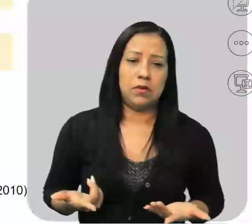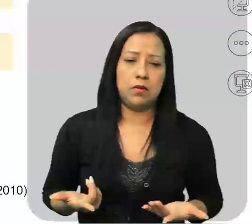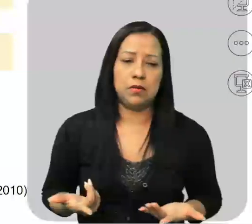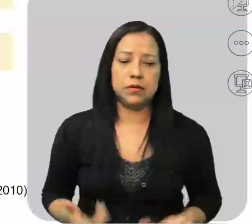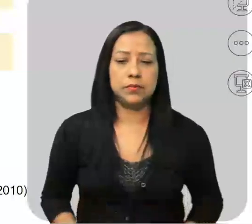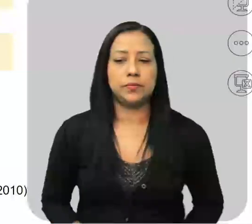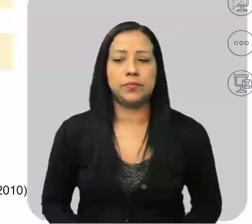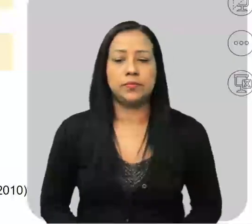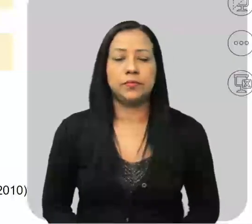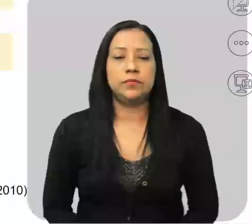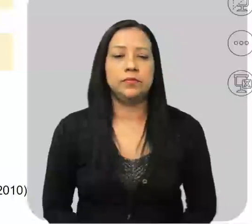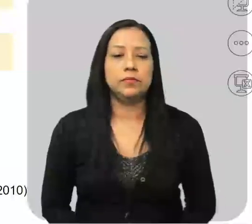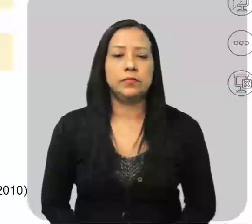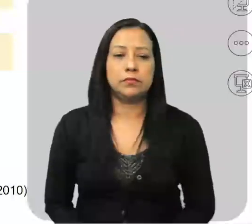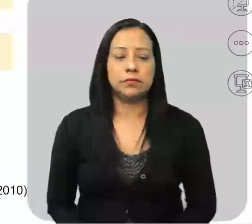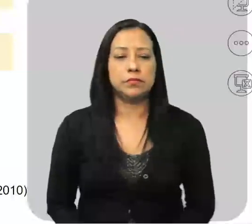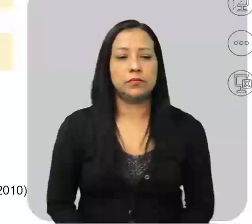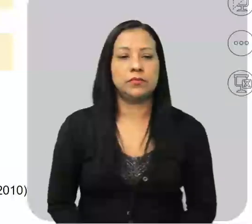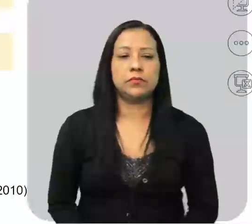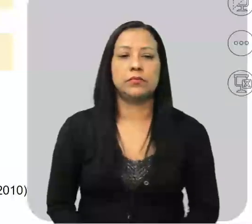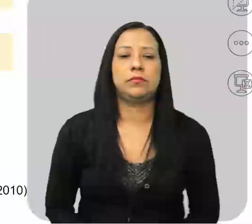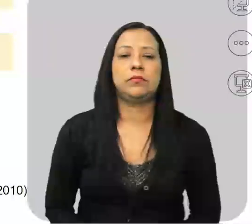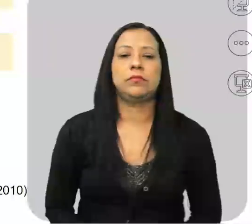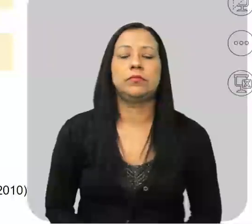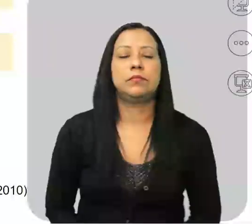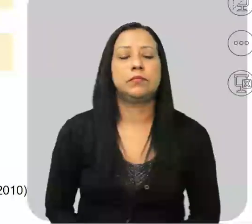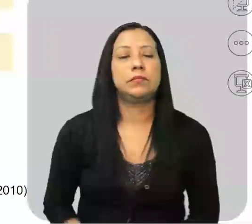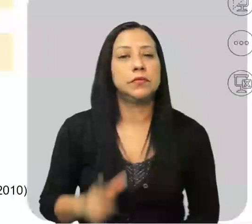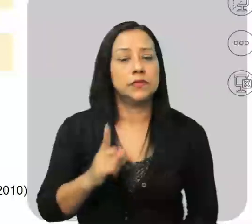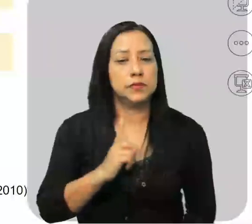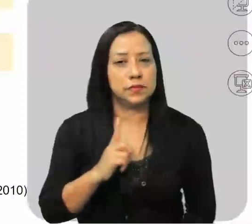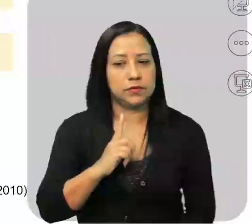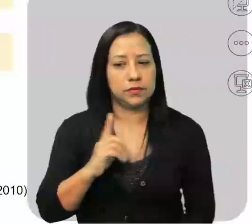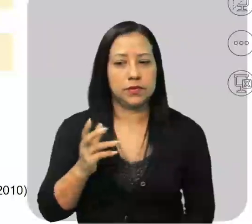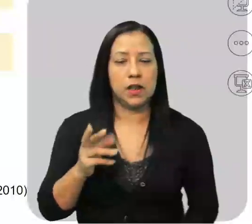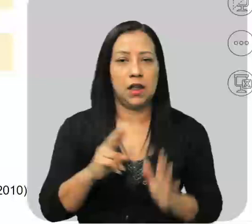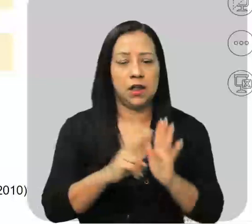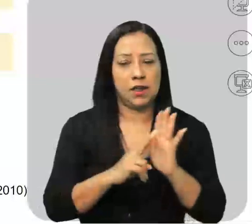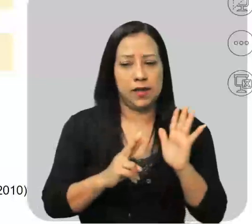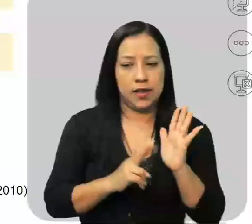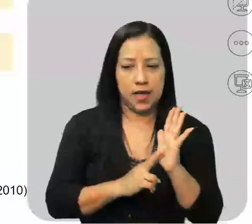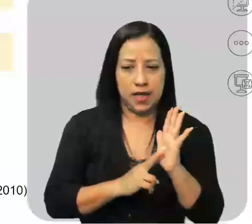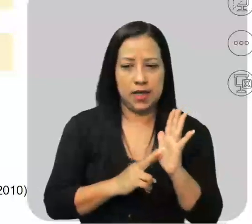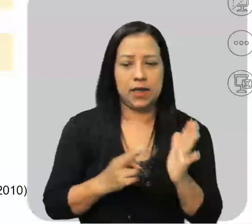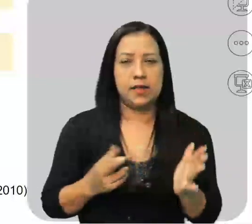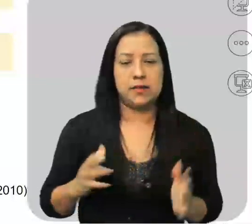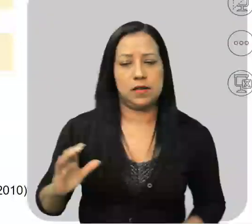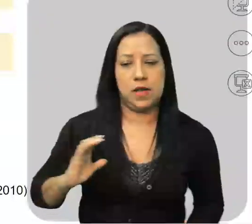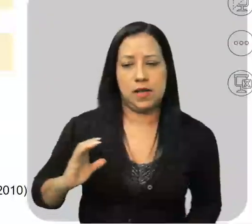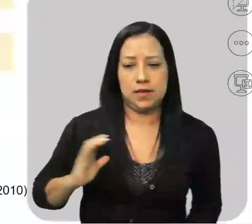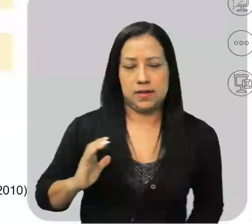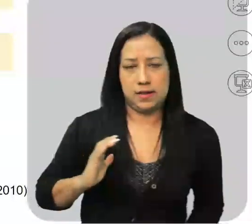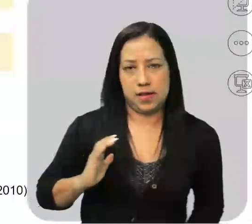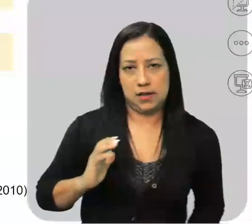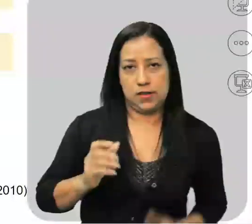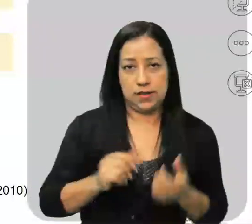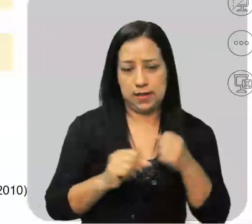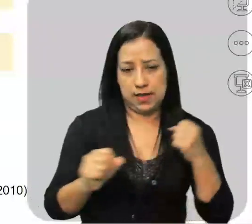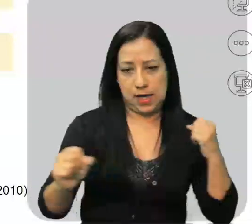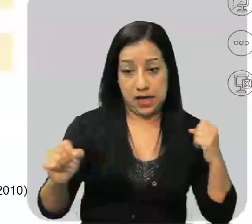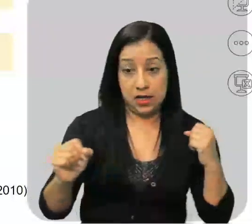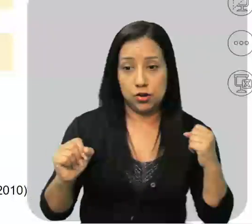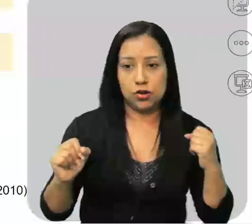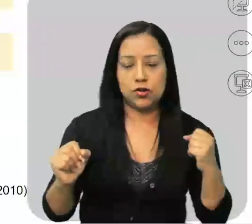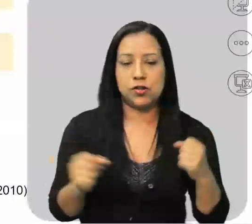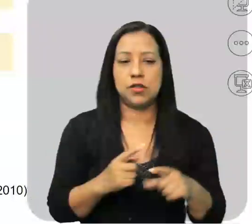né? Diferentes medidas vêm sendo adotadas para solucionar o problema do trânsito nas grandes cidades. Rodízio de